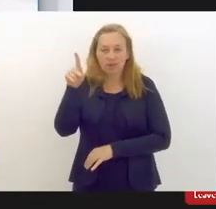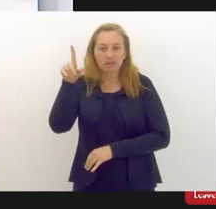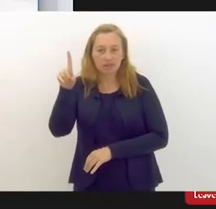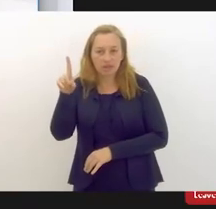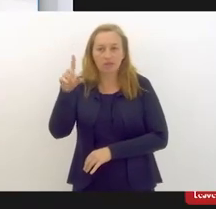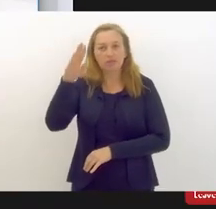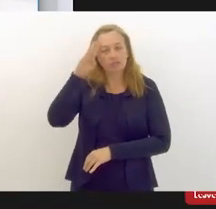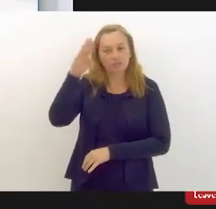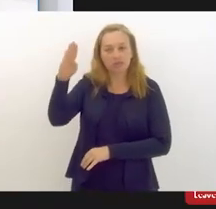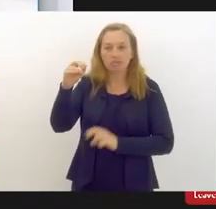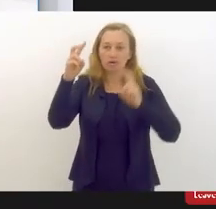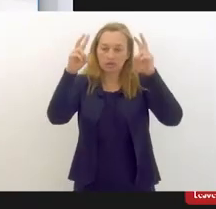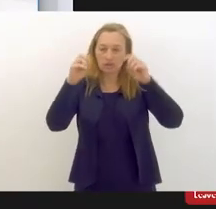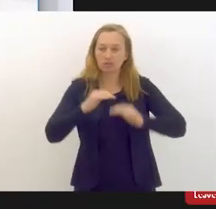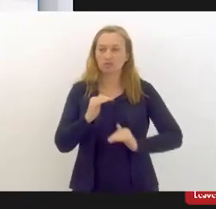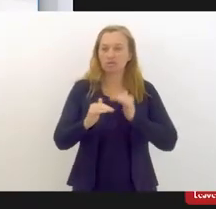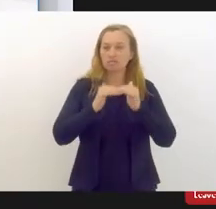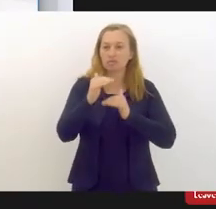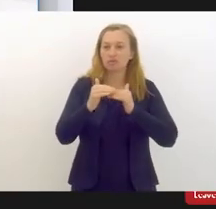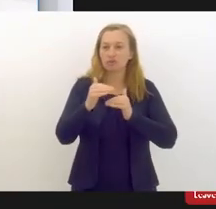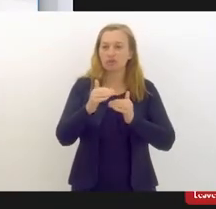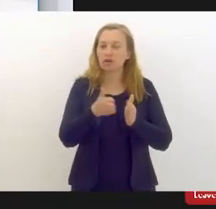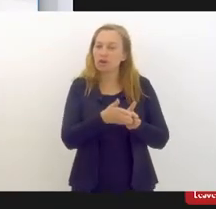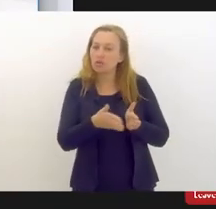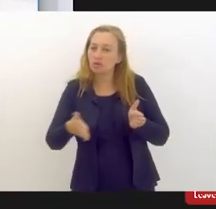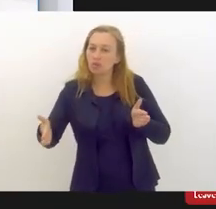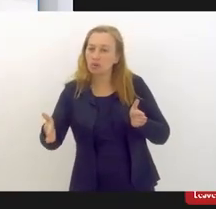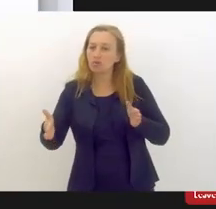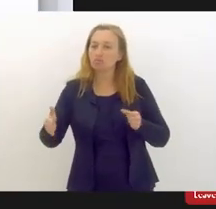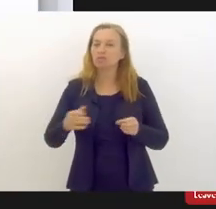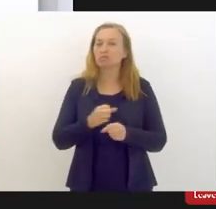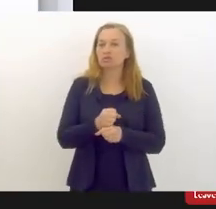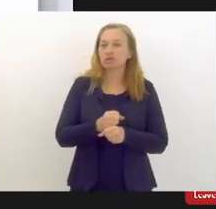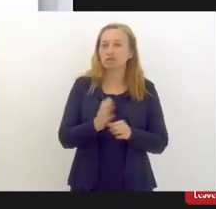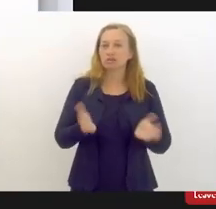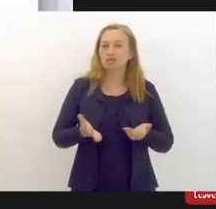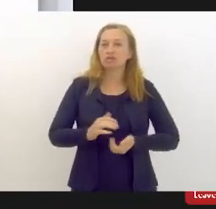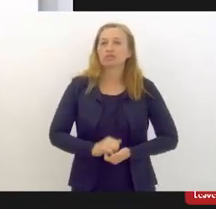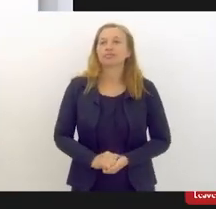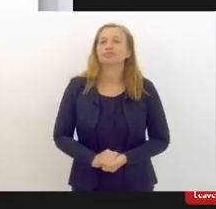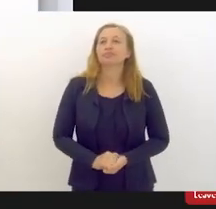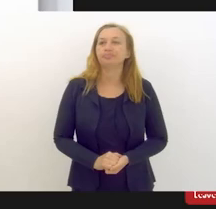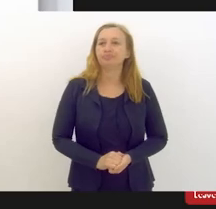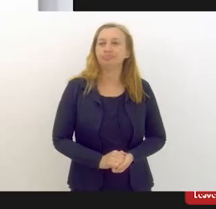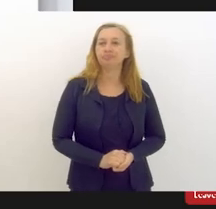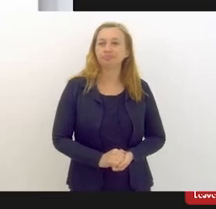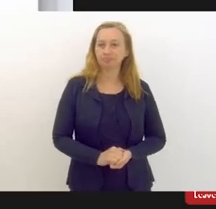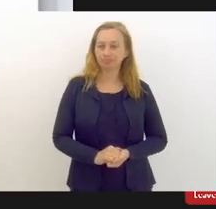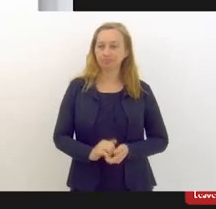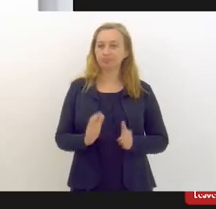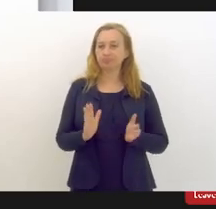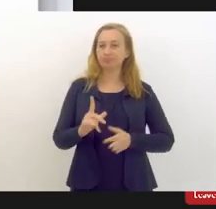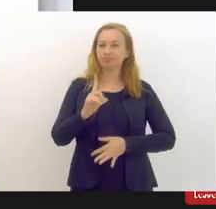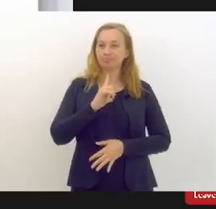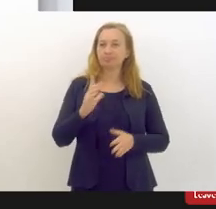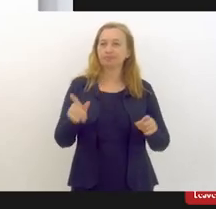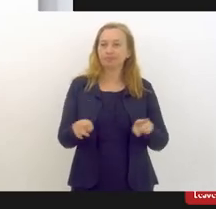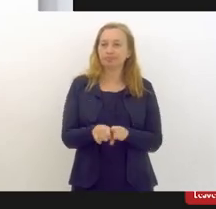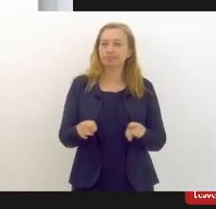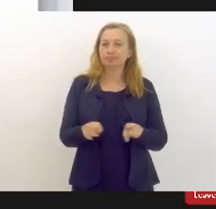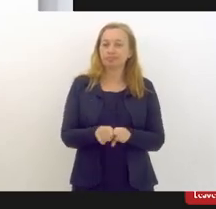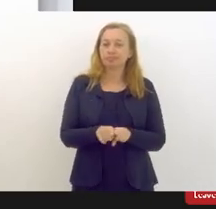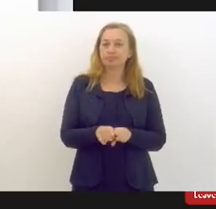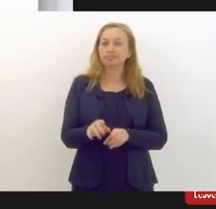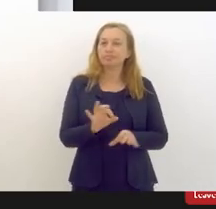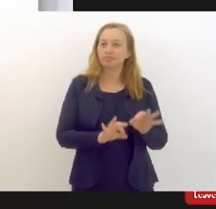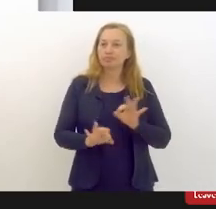principais temáticas desenvolvidas ao longo desse ano. E aí a gente tem também os programas